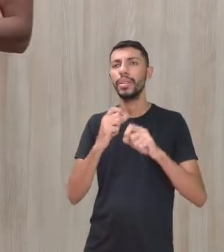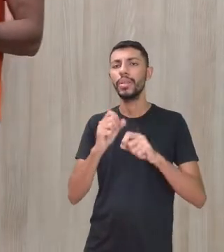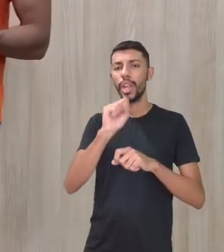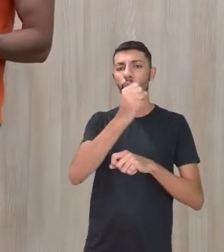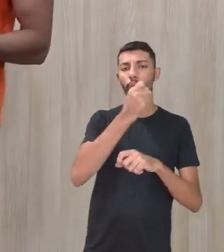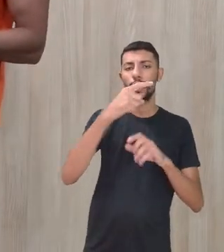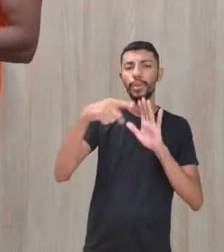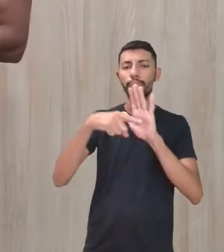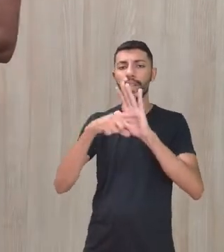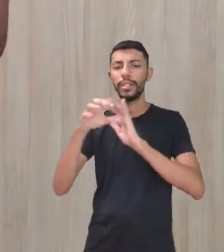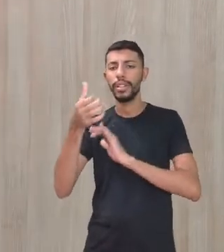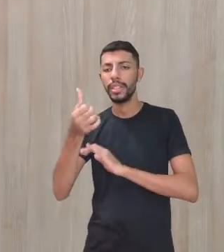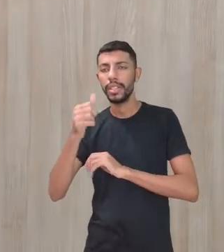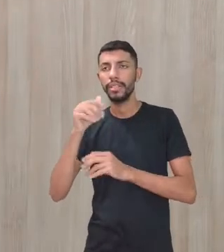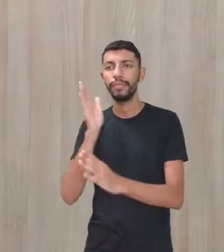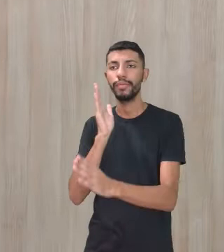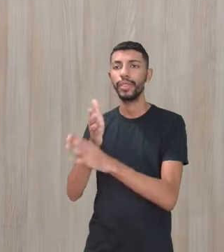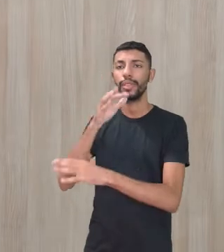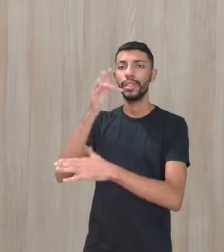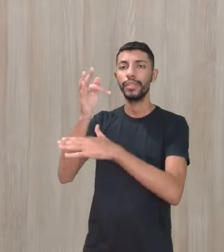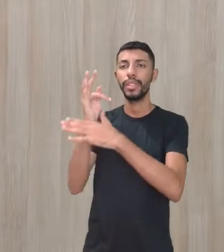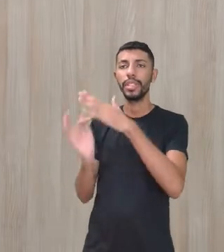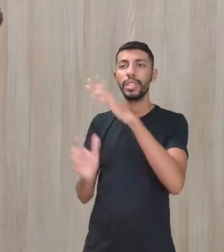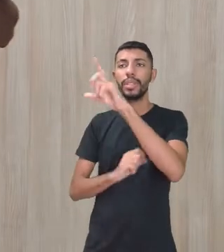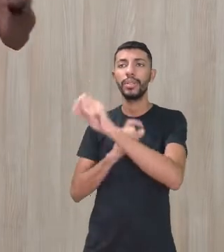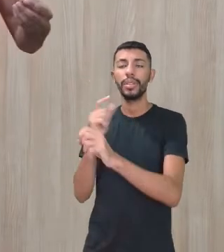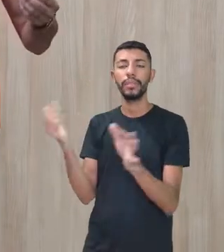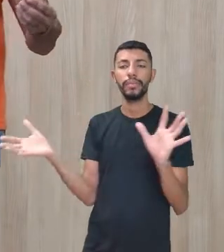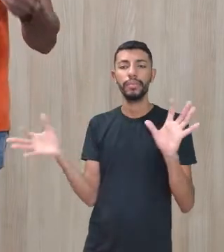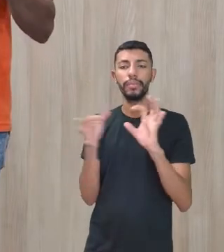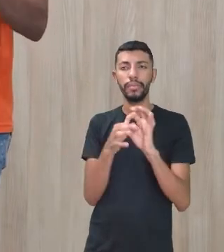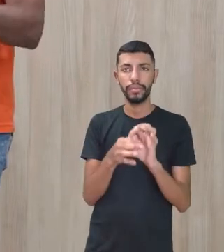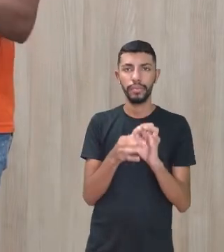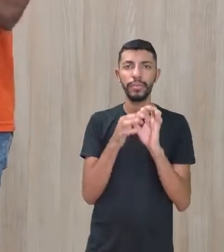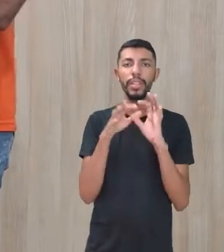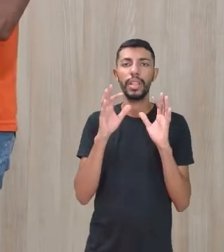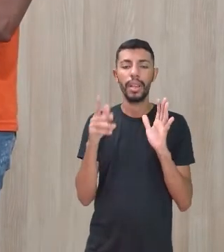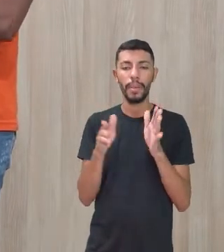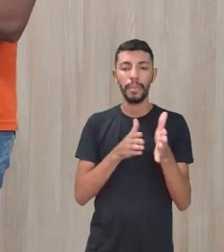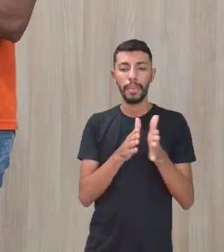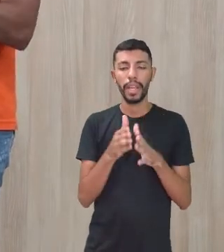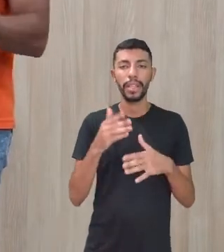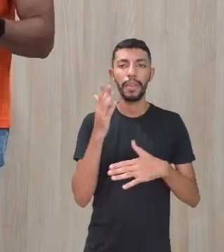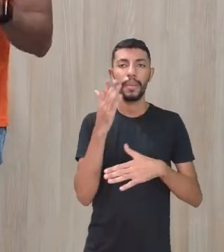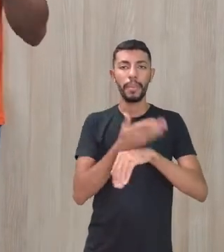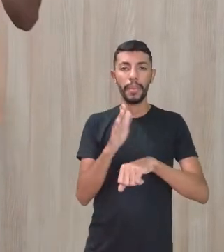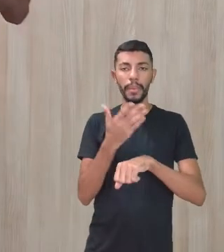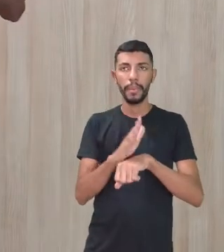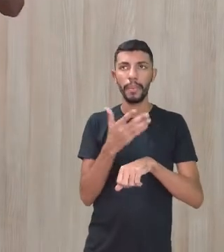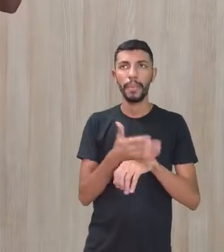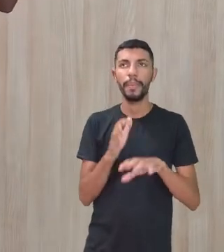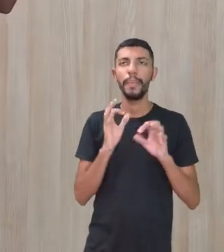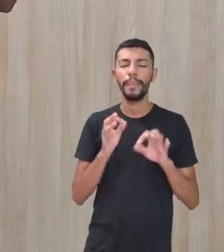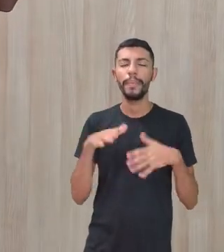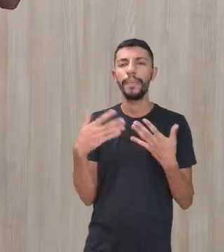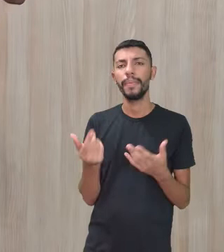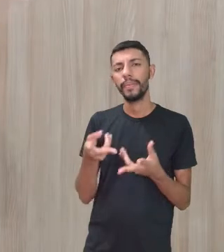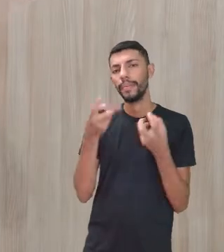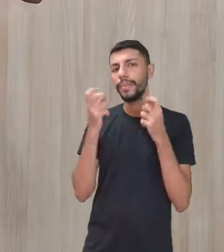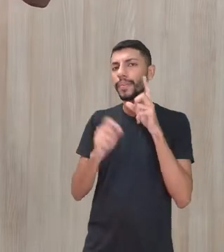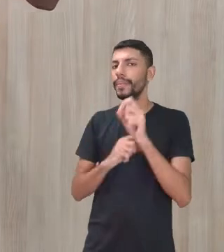6, e aí eu encontro a fração relacionada aí à parte branca, tá? Então, nota que eu tenho